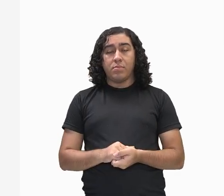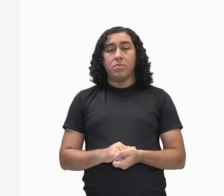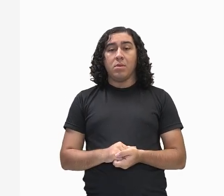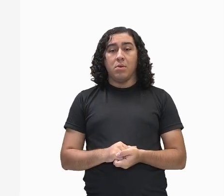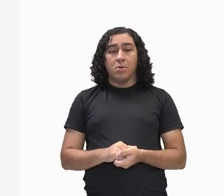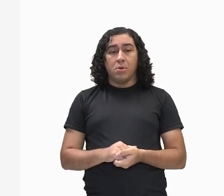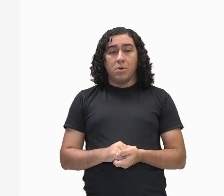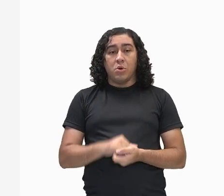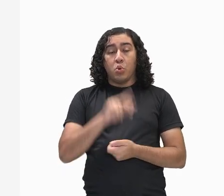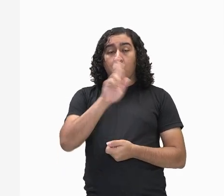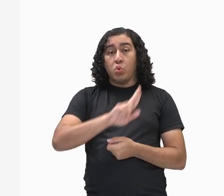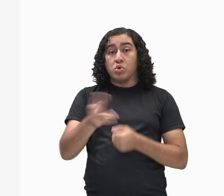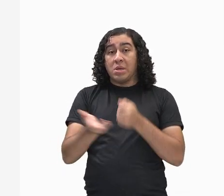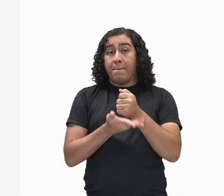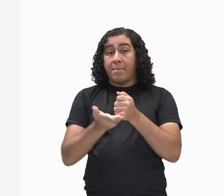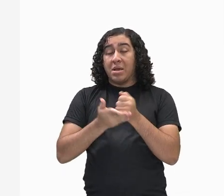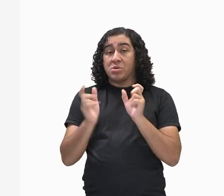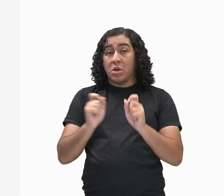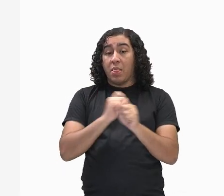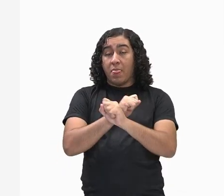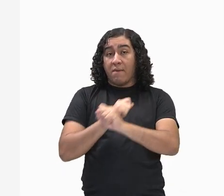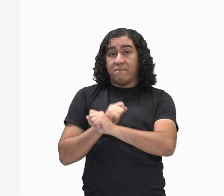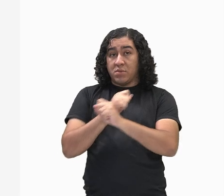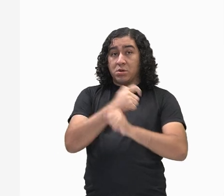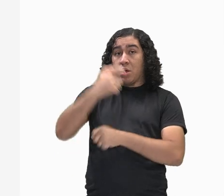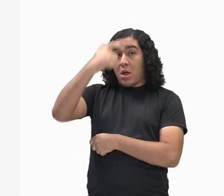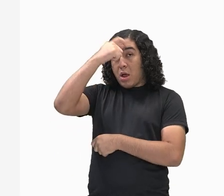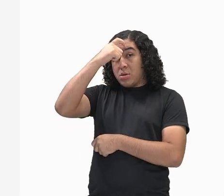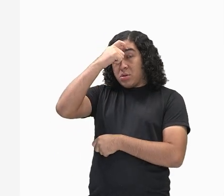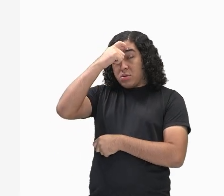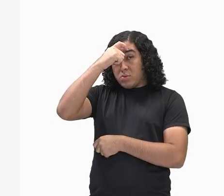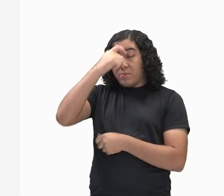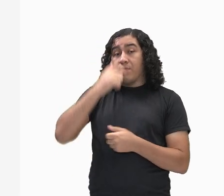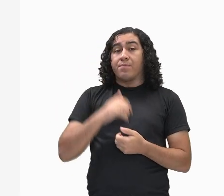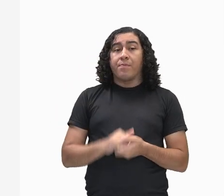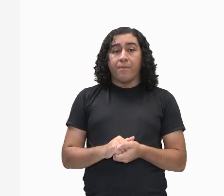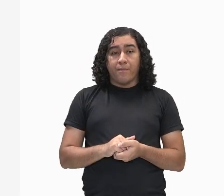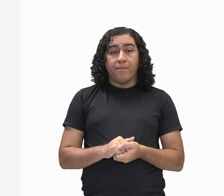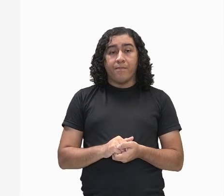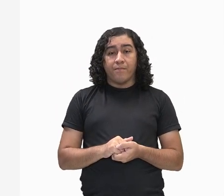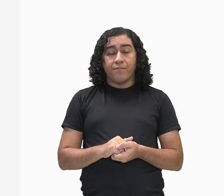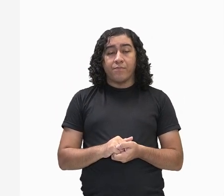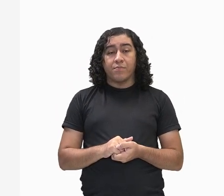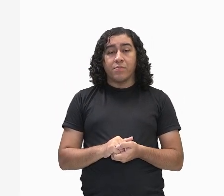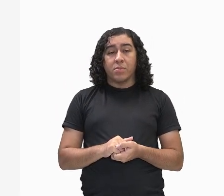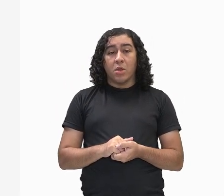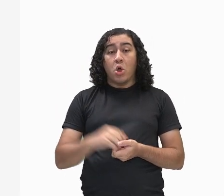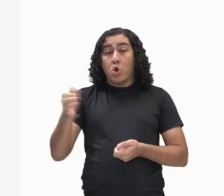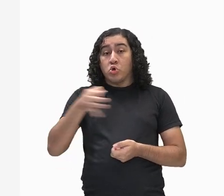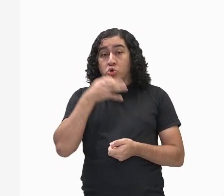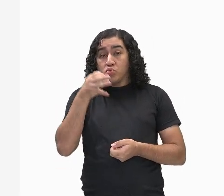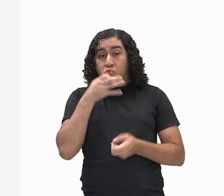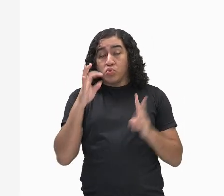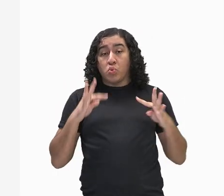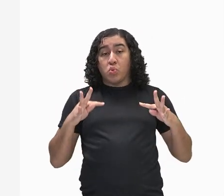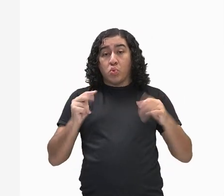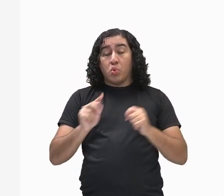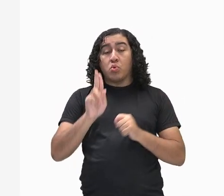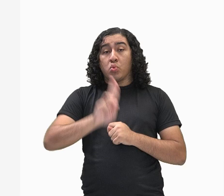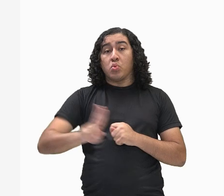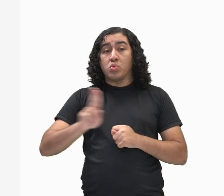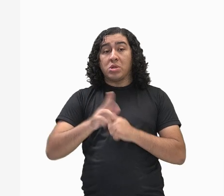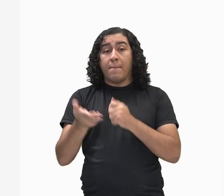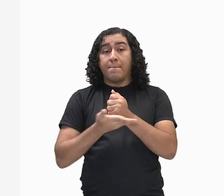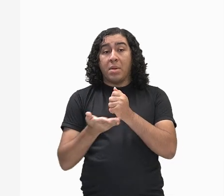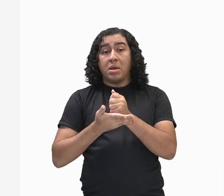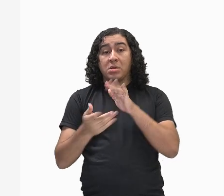quê? Na defesa da razão, tá? Vamos ver aí, olha só. Esse discurso todo era baseado na defesa